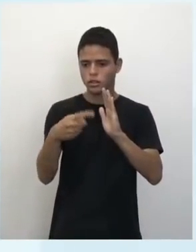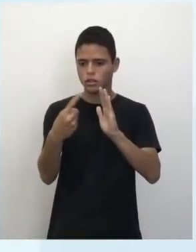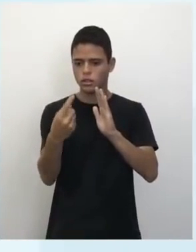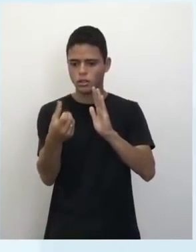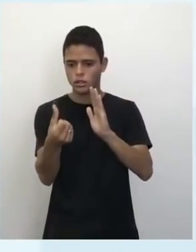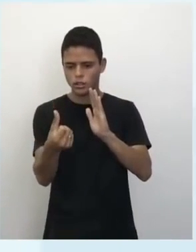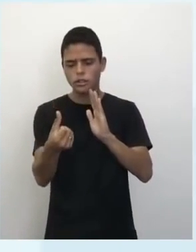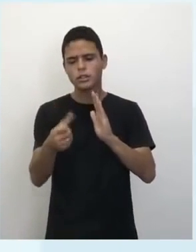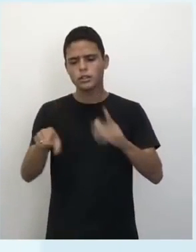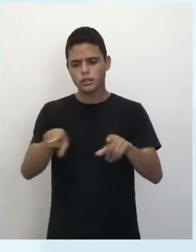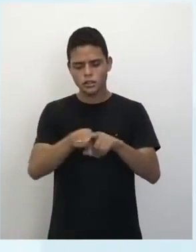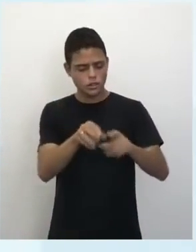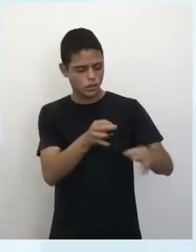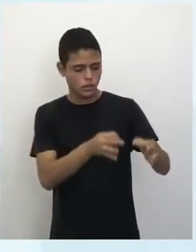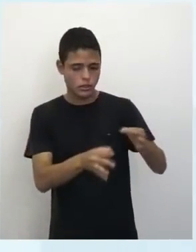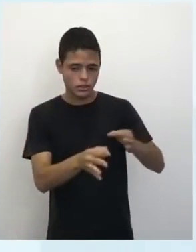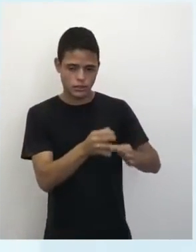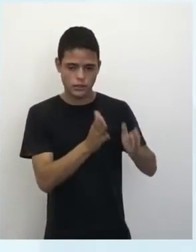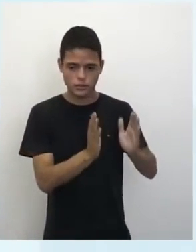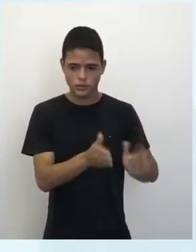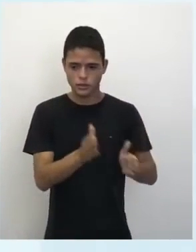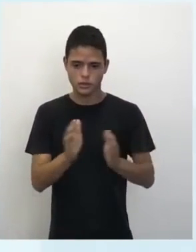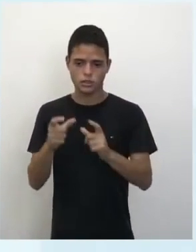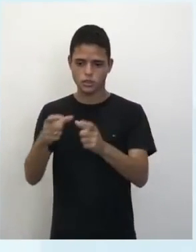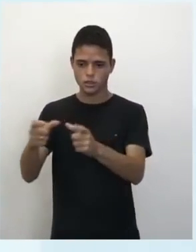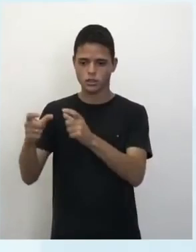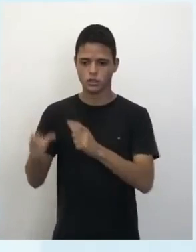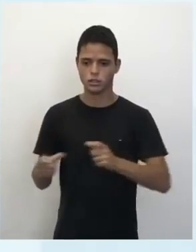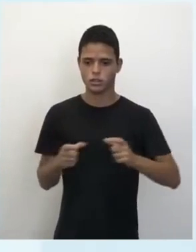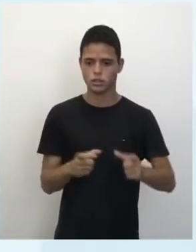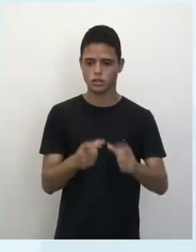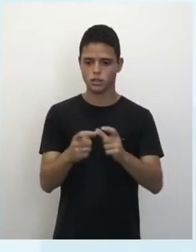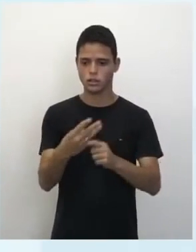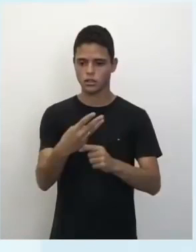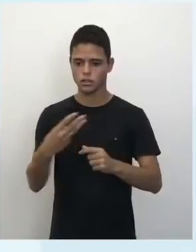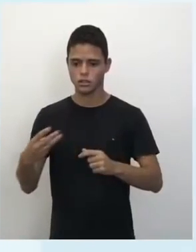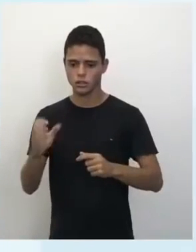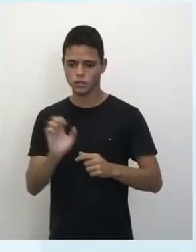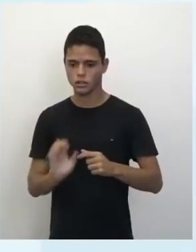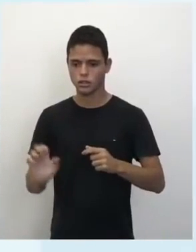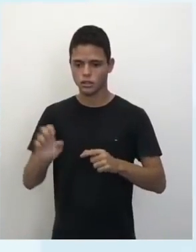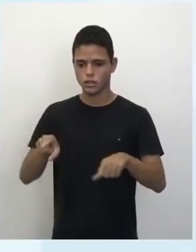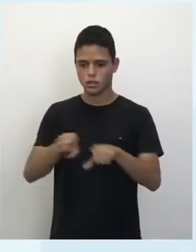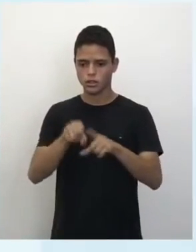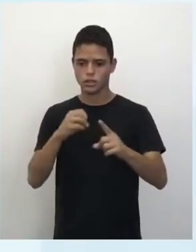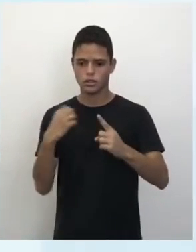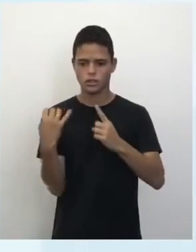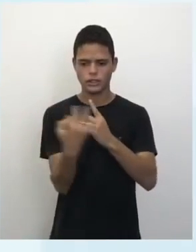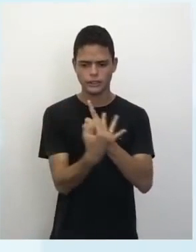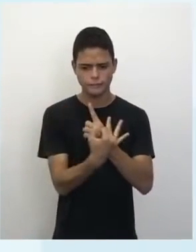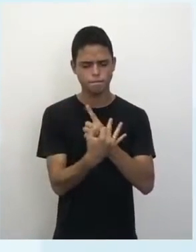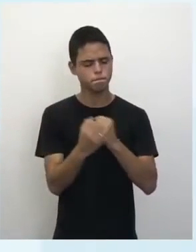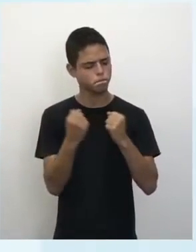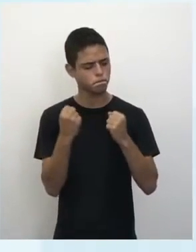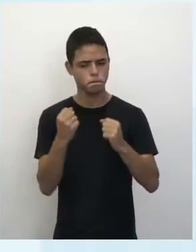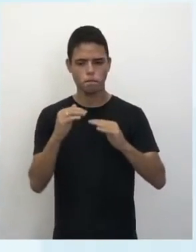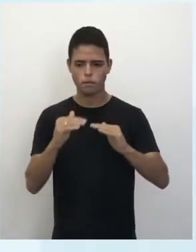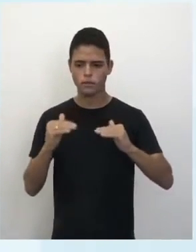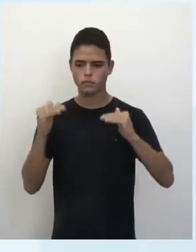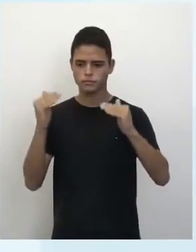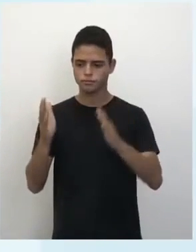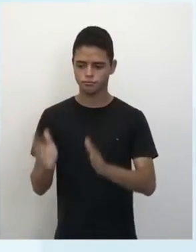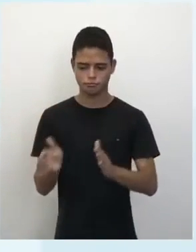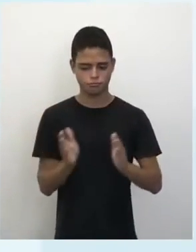uma confederação de 3 cidades-estados, com uma estrutura social altamente organizada